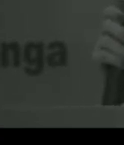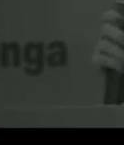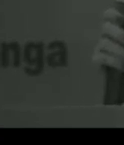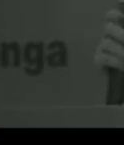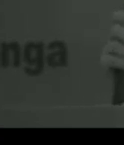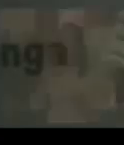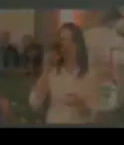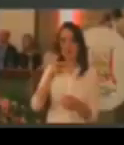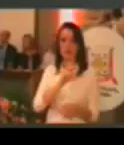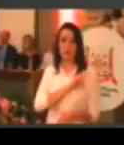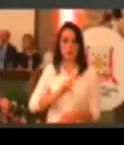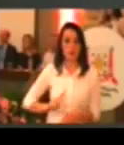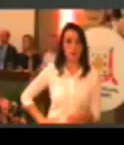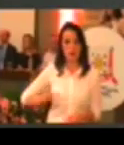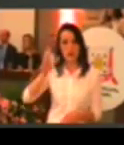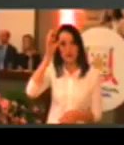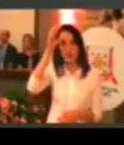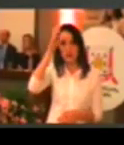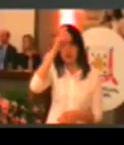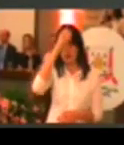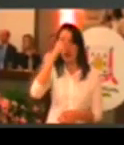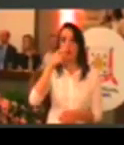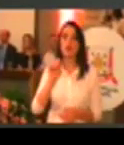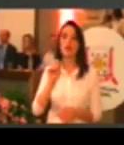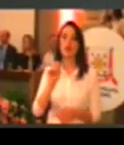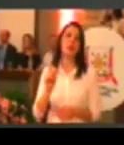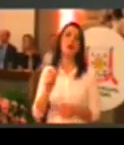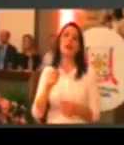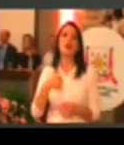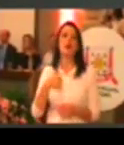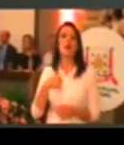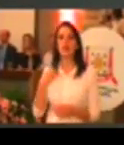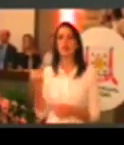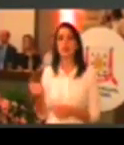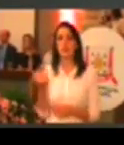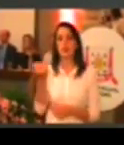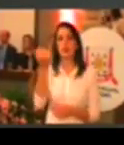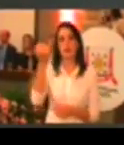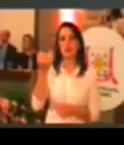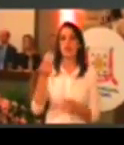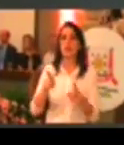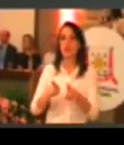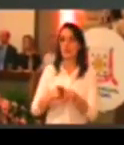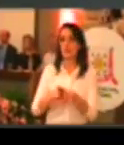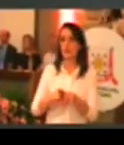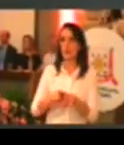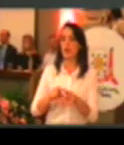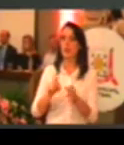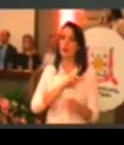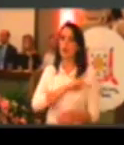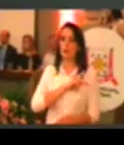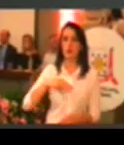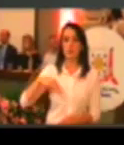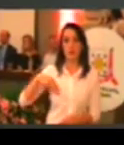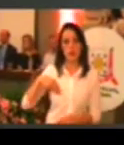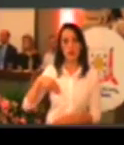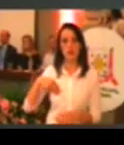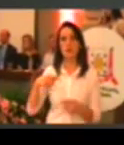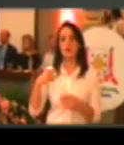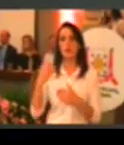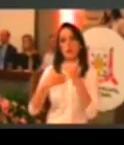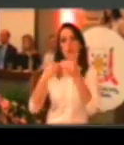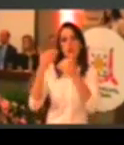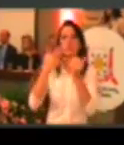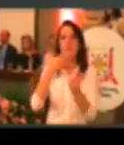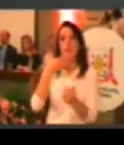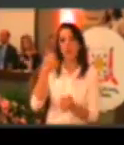Câmara Municipal de Criciúma está utilizando uma das ferramentas que eu considero a mais importante do serviço público, da melhoria da qualidade